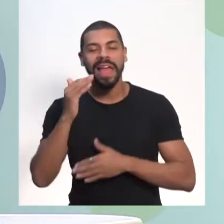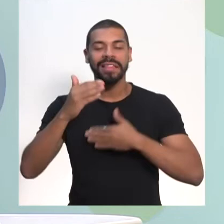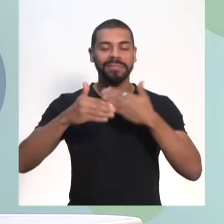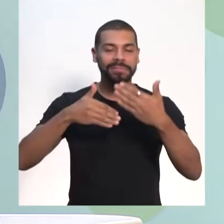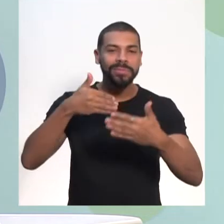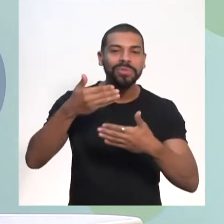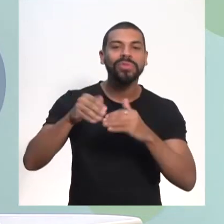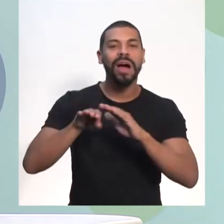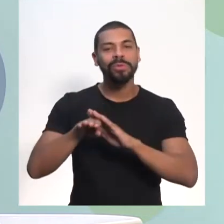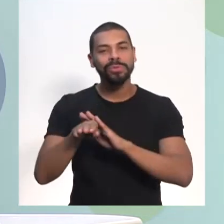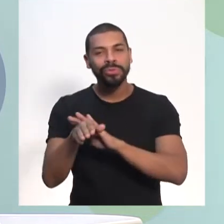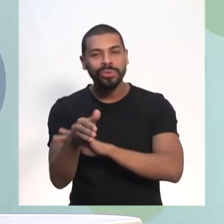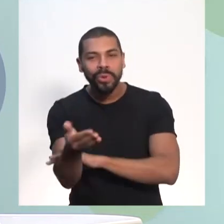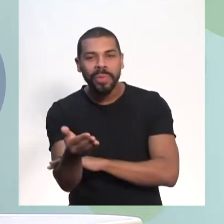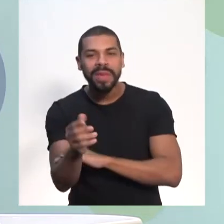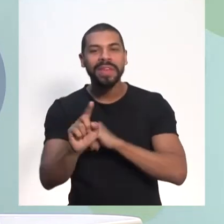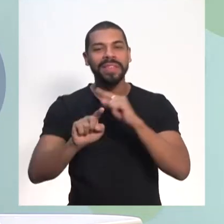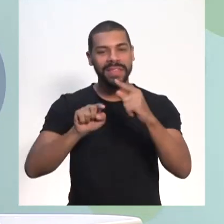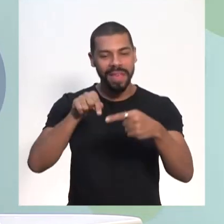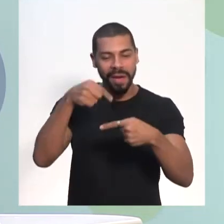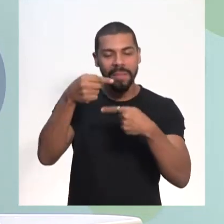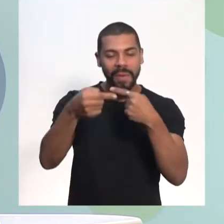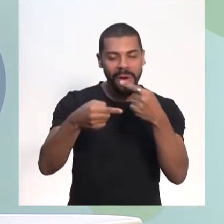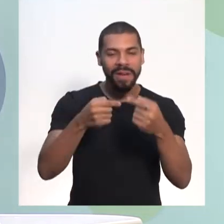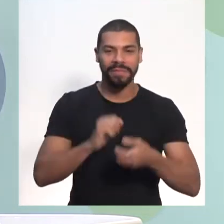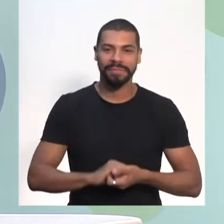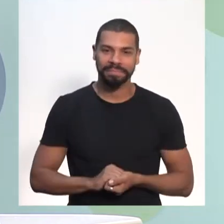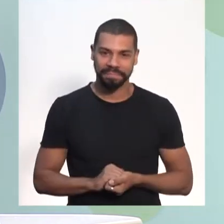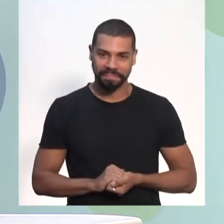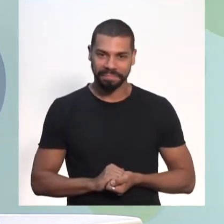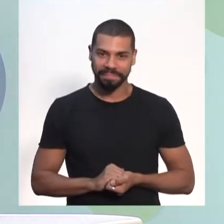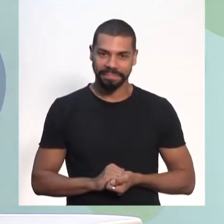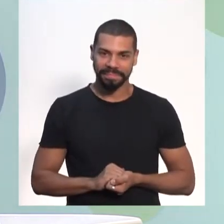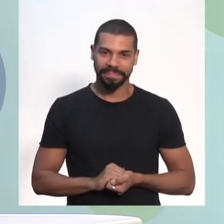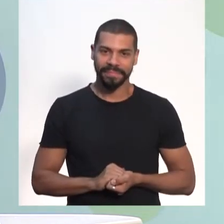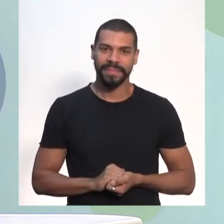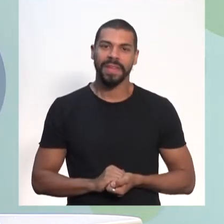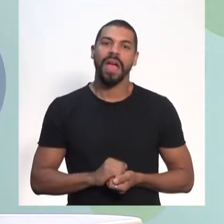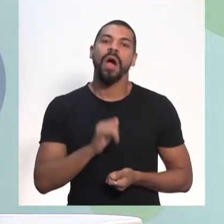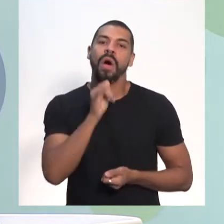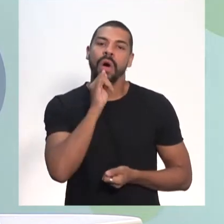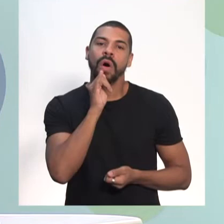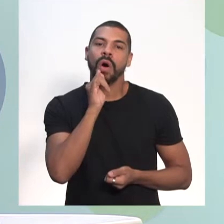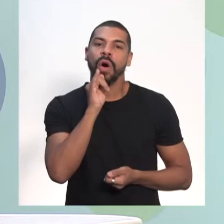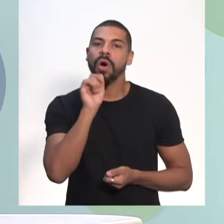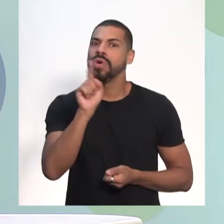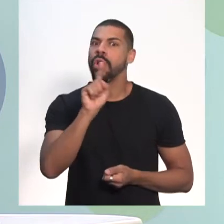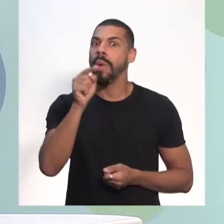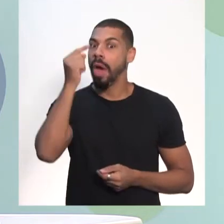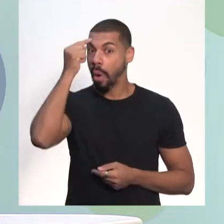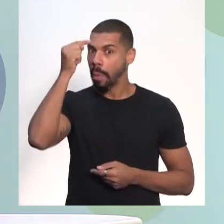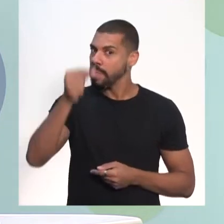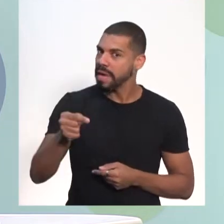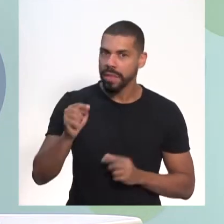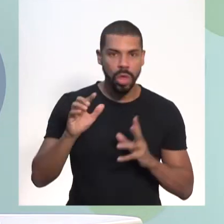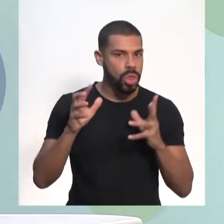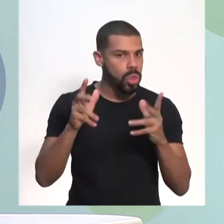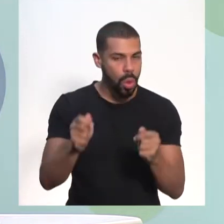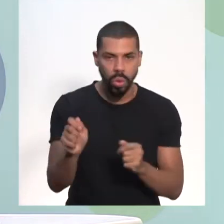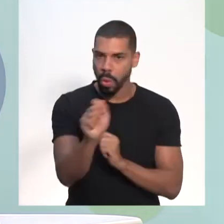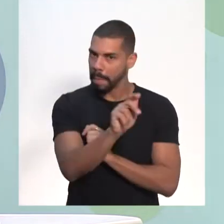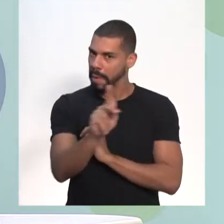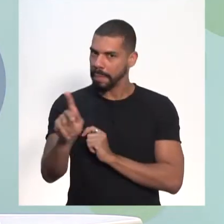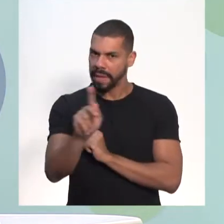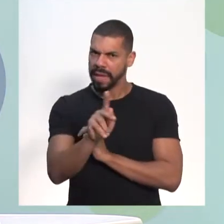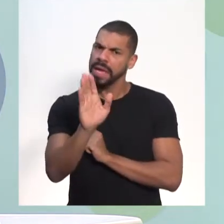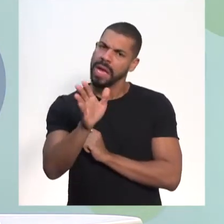questão de hábito, e a gente vai melhorando e aprimorando, tá? E repito, conforme perguntado no chat aqui, não é obrigatório o uso do Teams, de forma alguma.